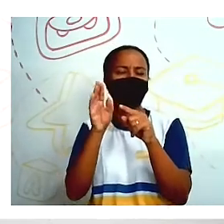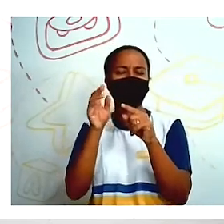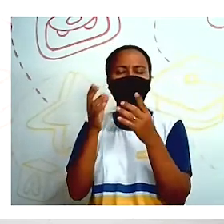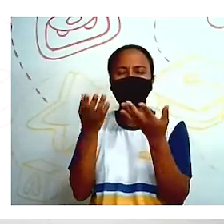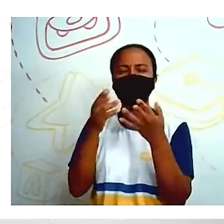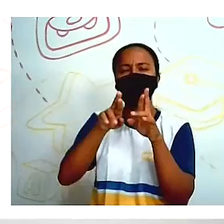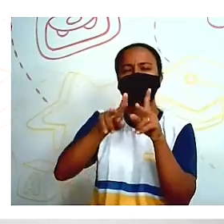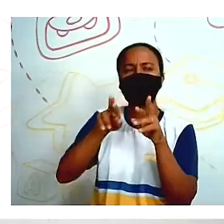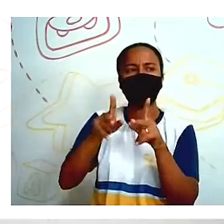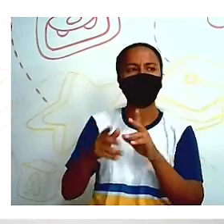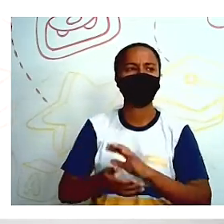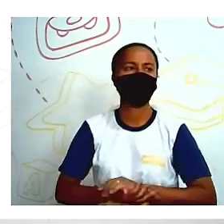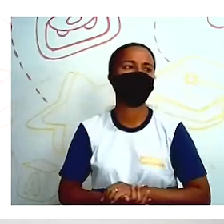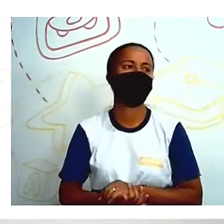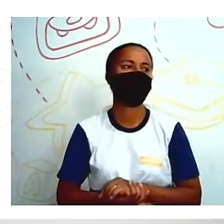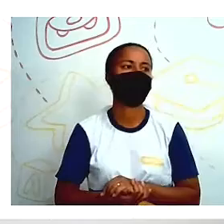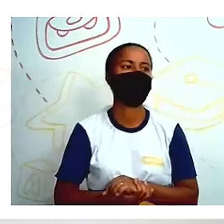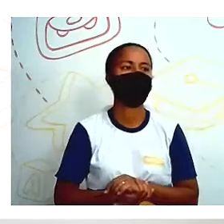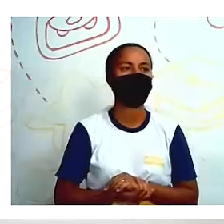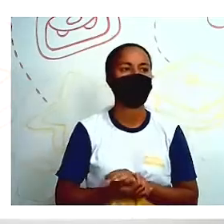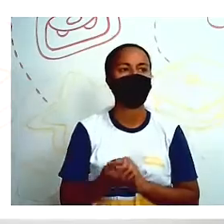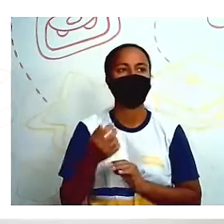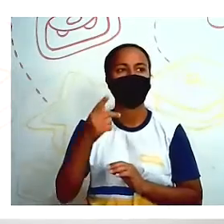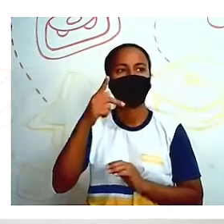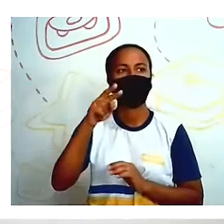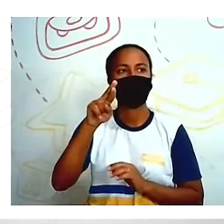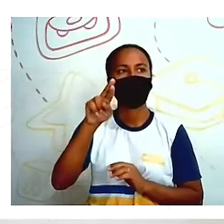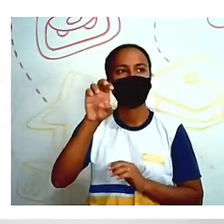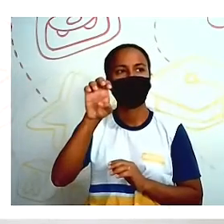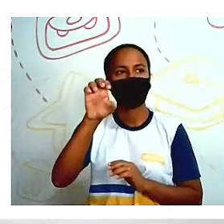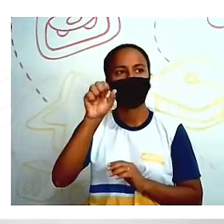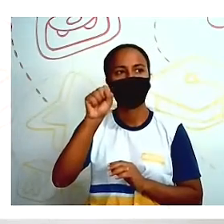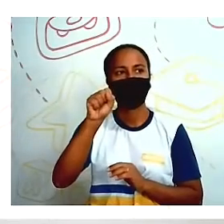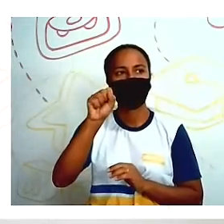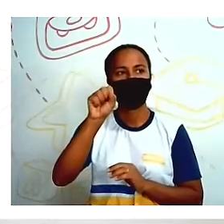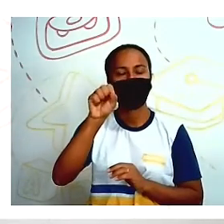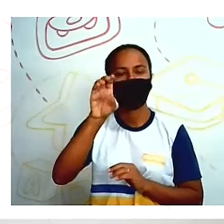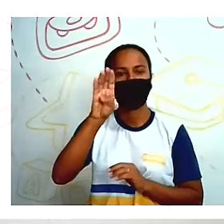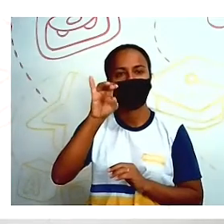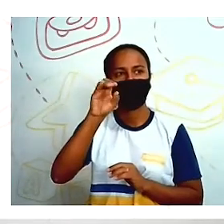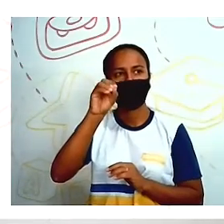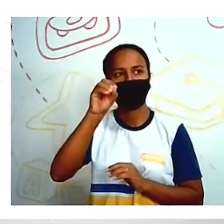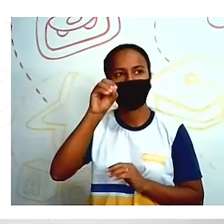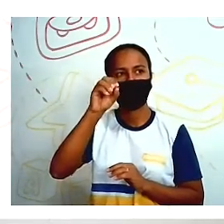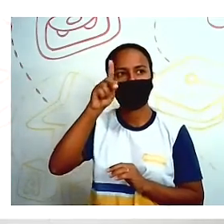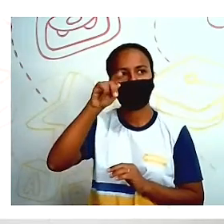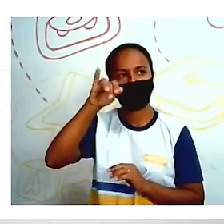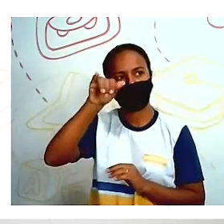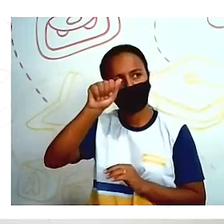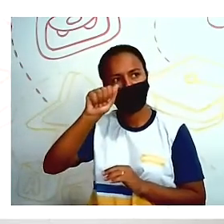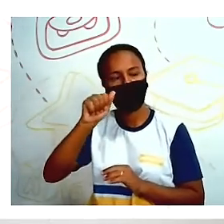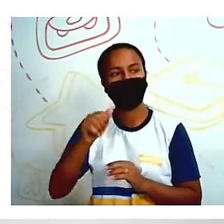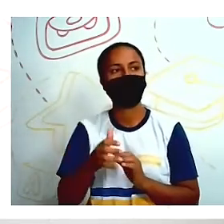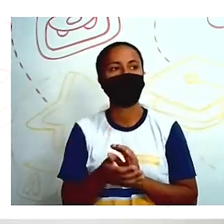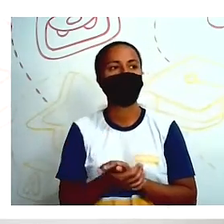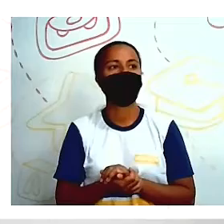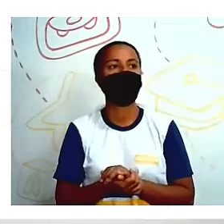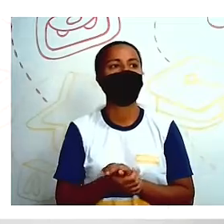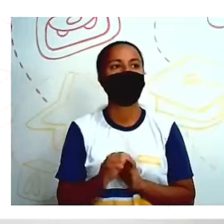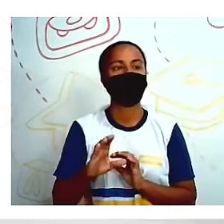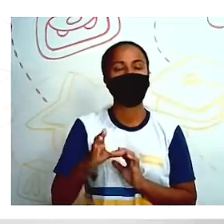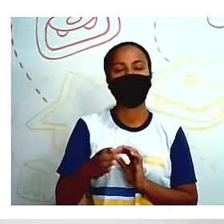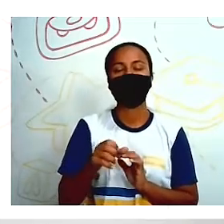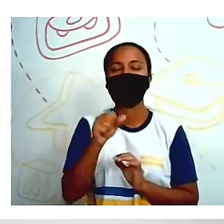tá bom? E a presbiopia é a anomalia da visão, né, que é semelhante à hipermetropia, só que ela ocorre com